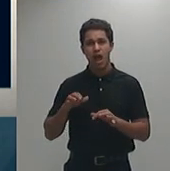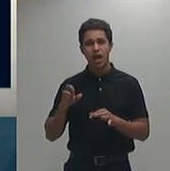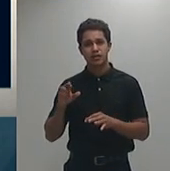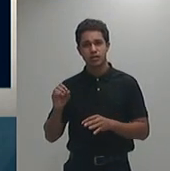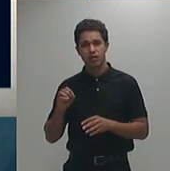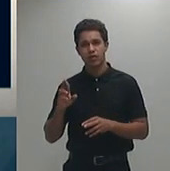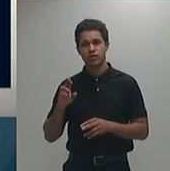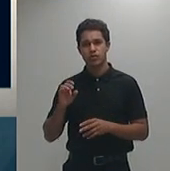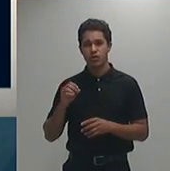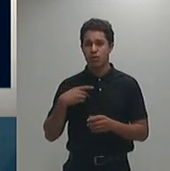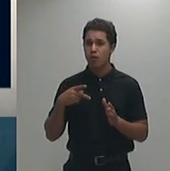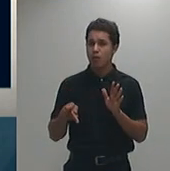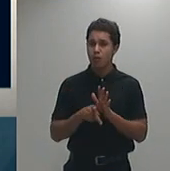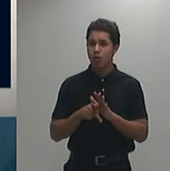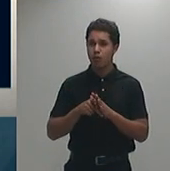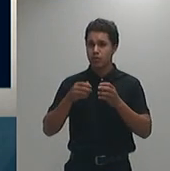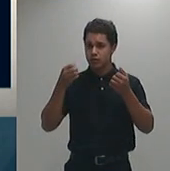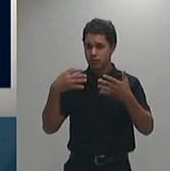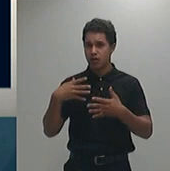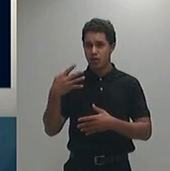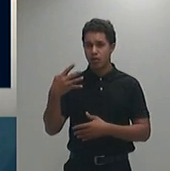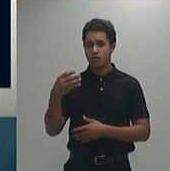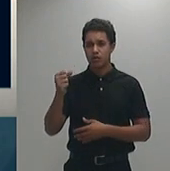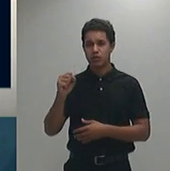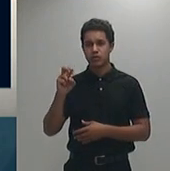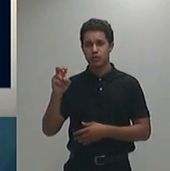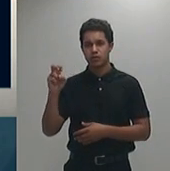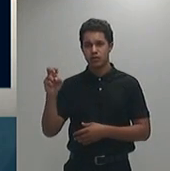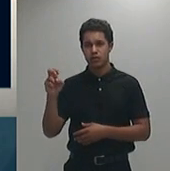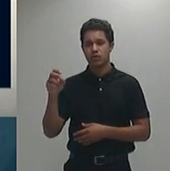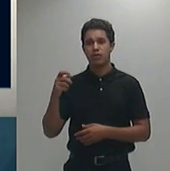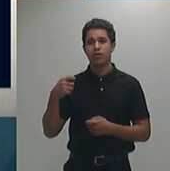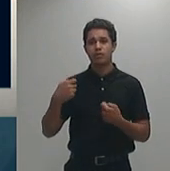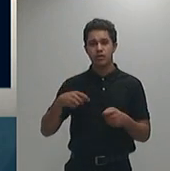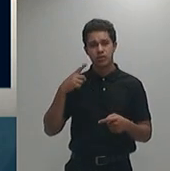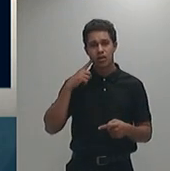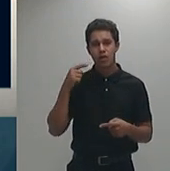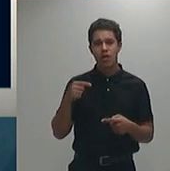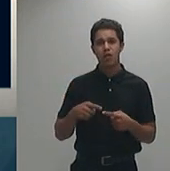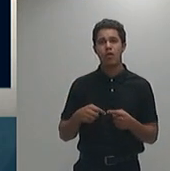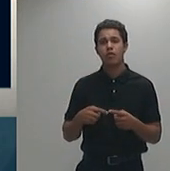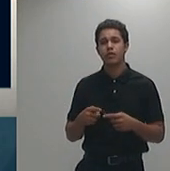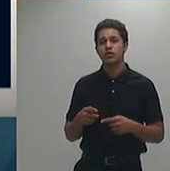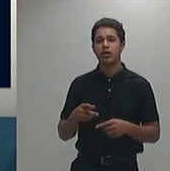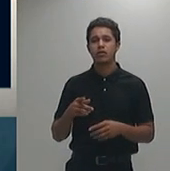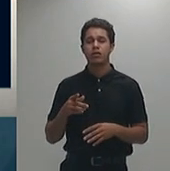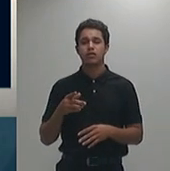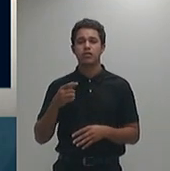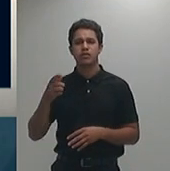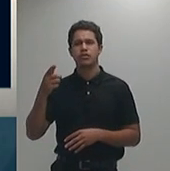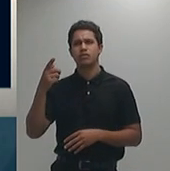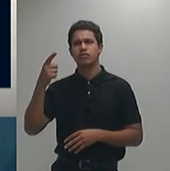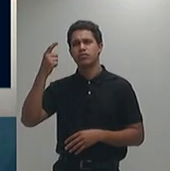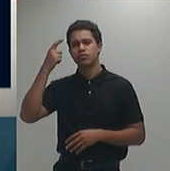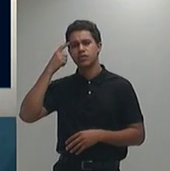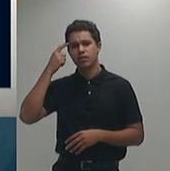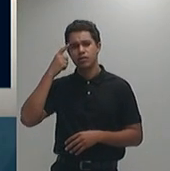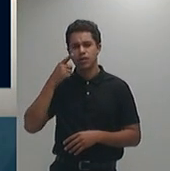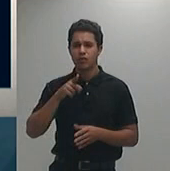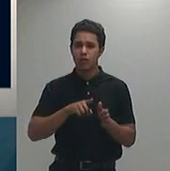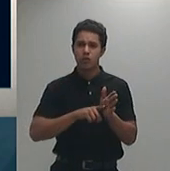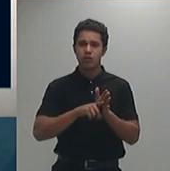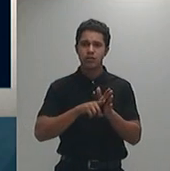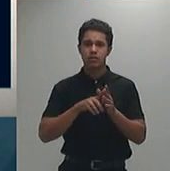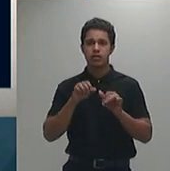fundada no 4855 deve ser objeto ponto de ponderação o exame se a